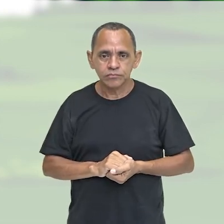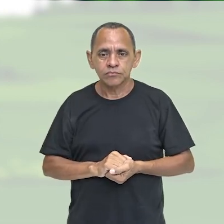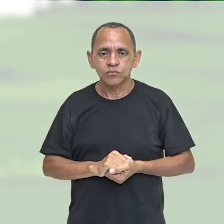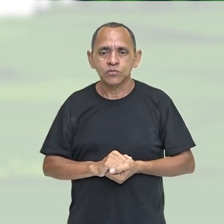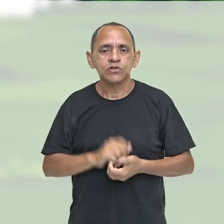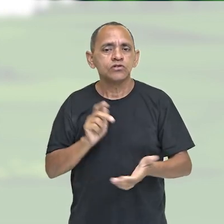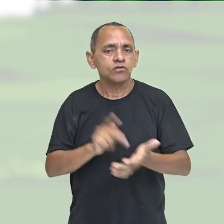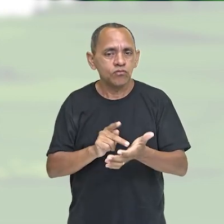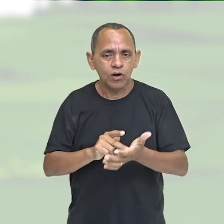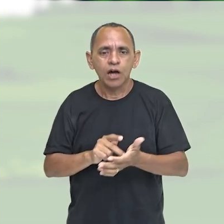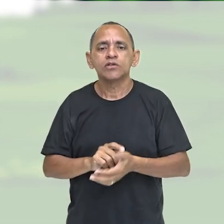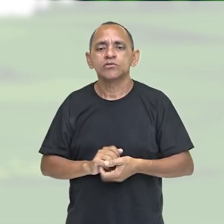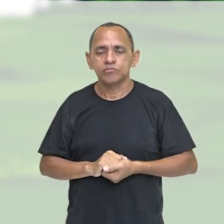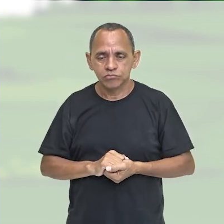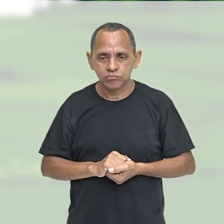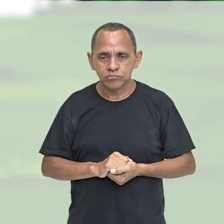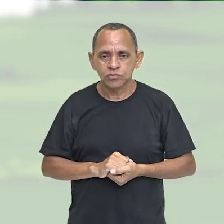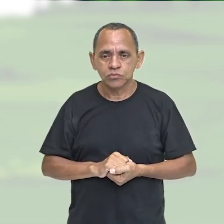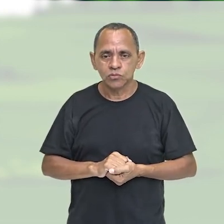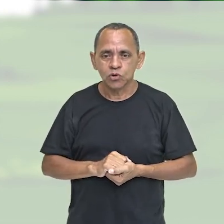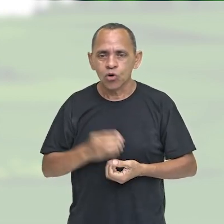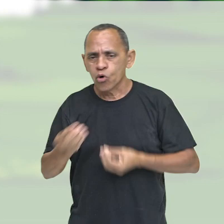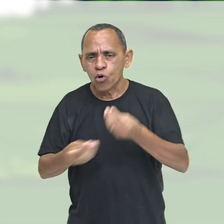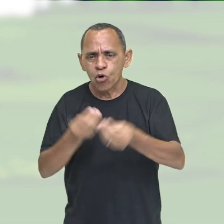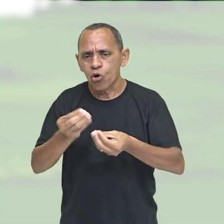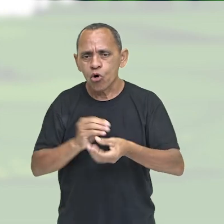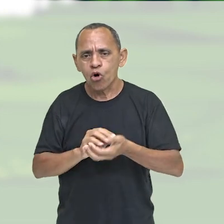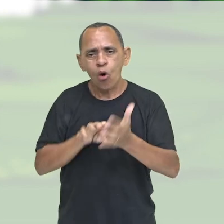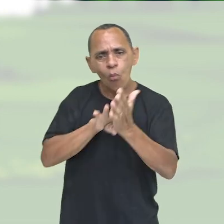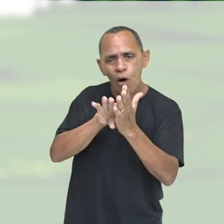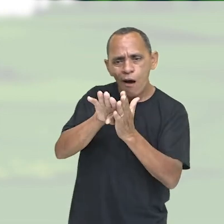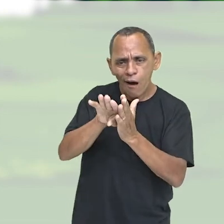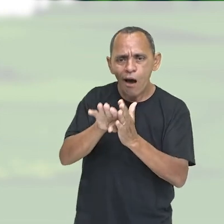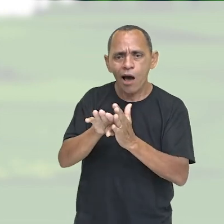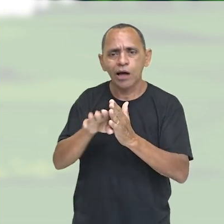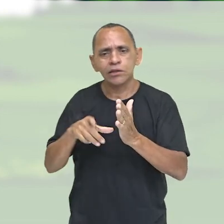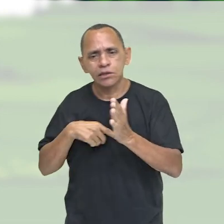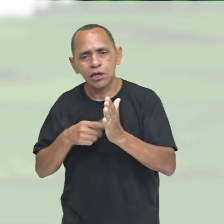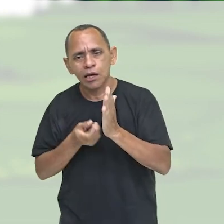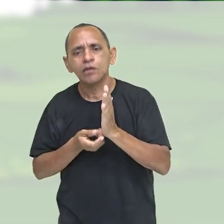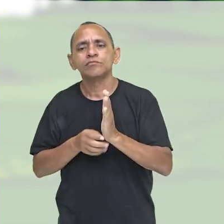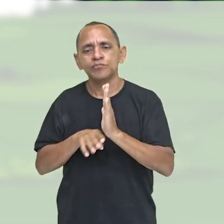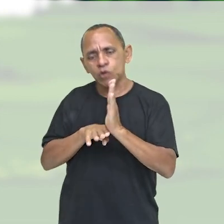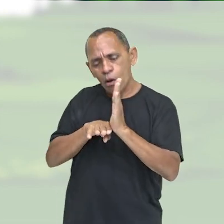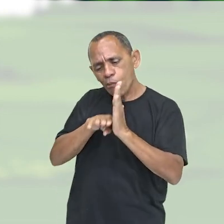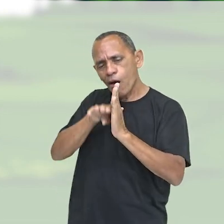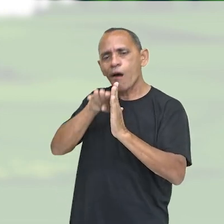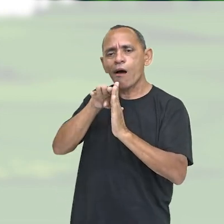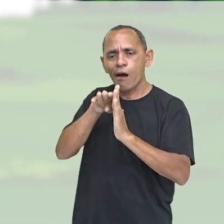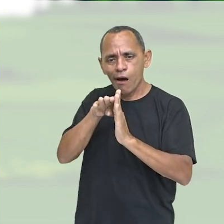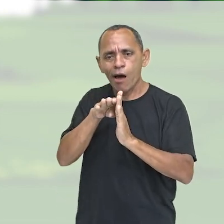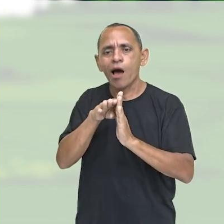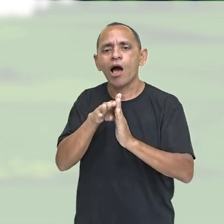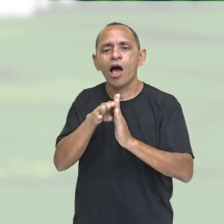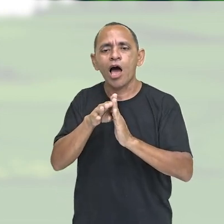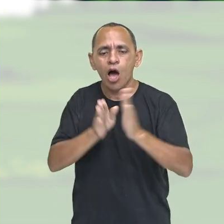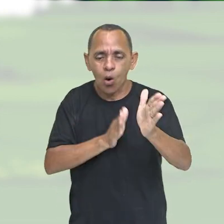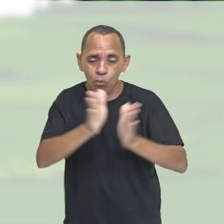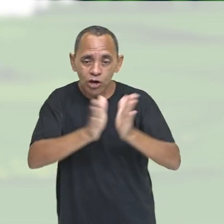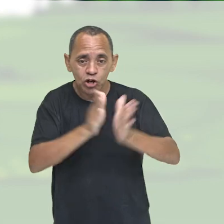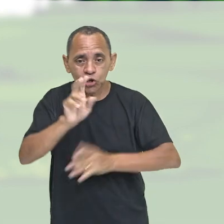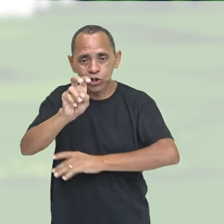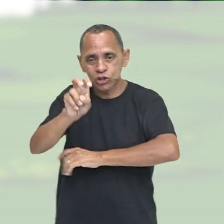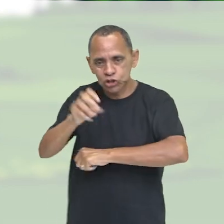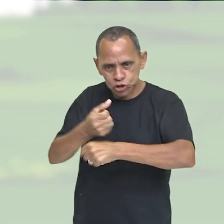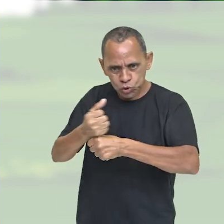Por outro lado, se houver crédito, o cliente tem o direito de consumir esse excedente em um prazo de até 5 anos ou poderá transferir